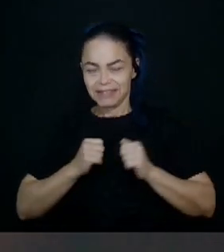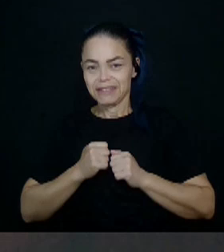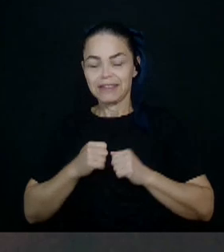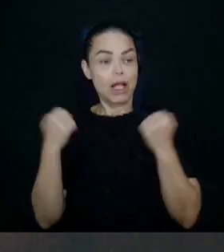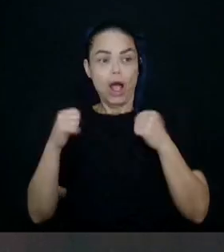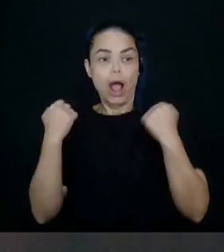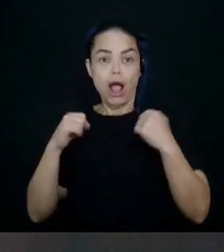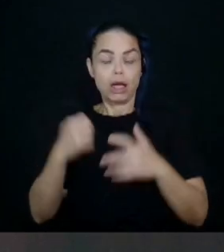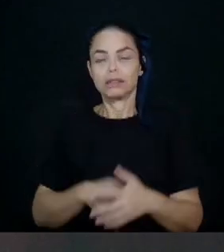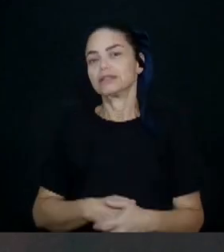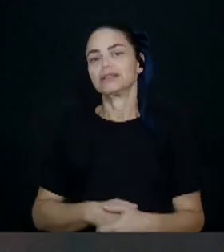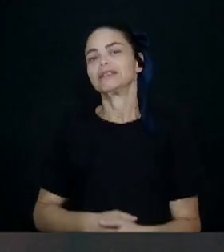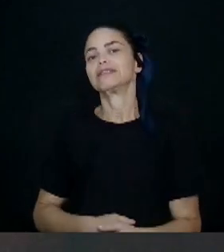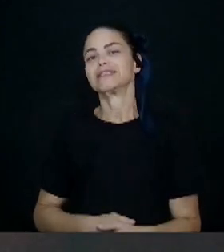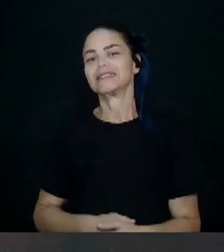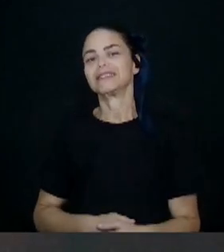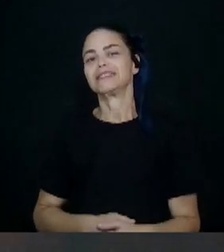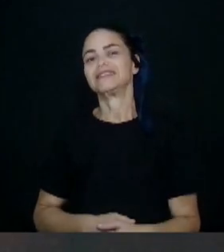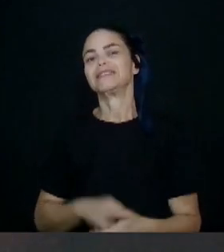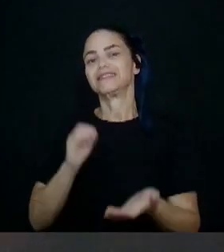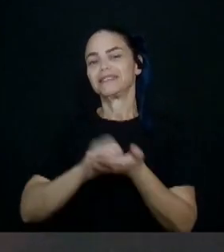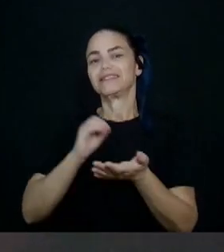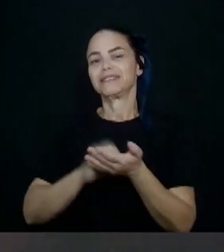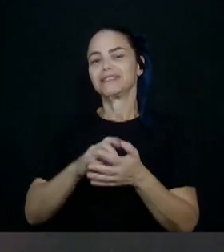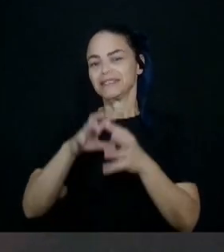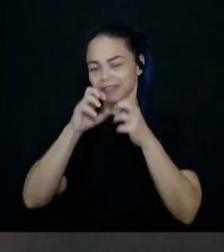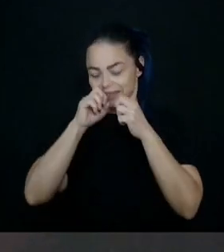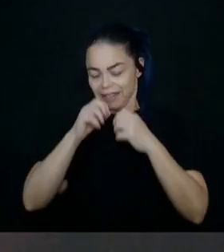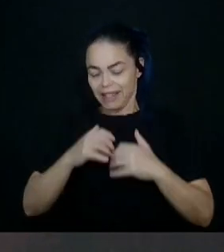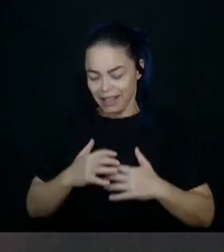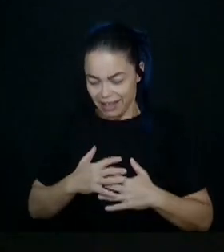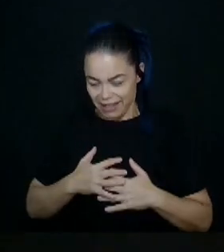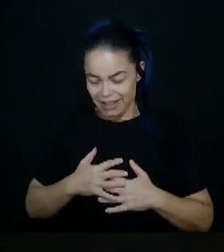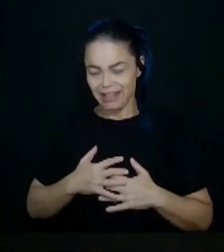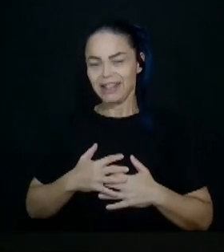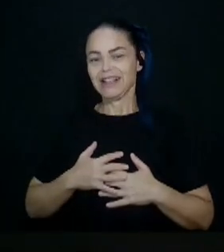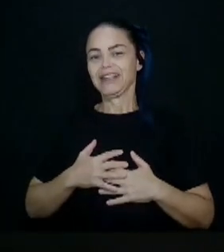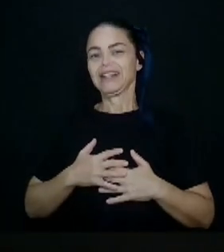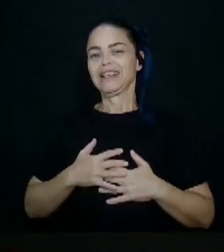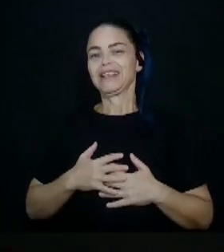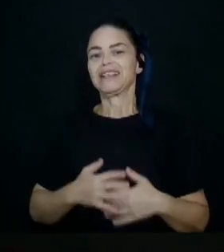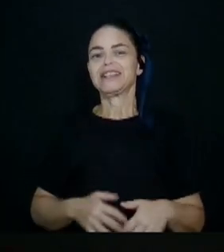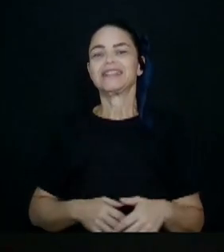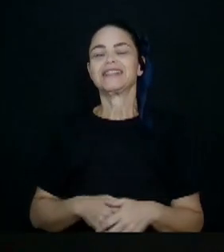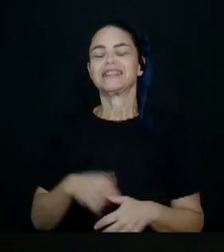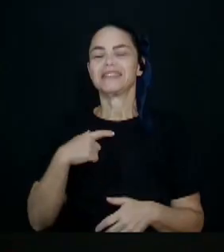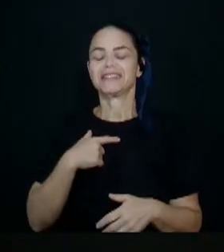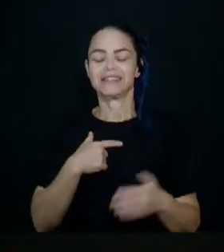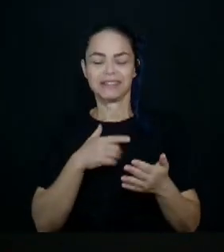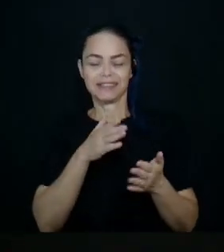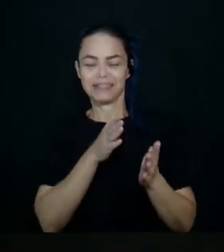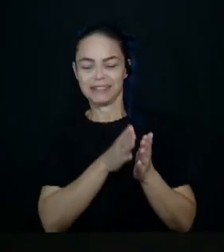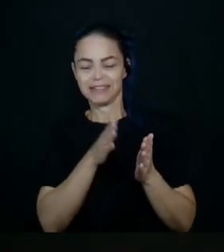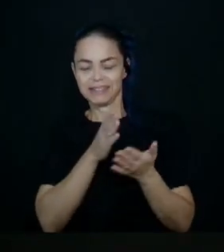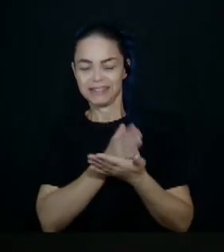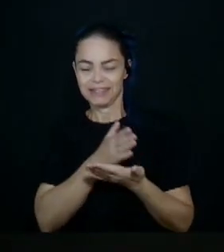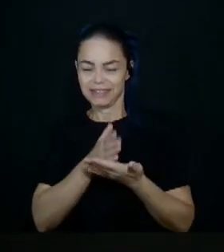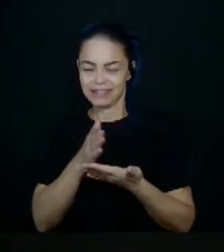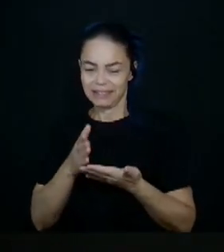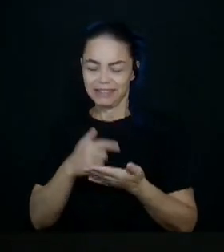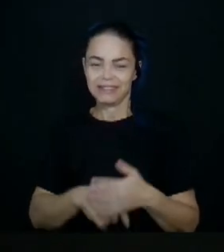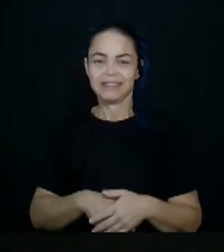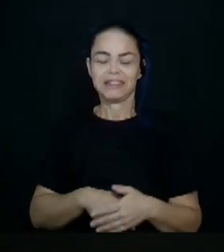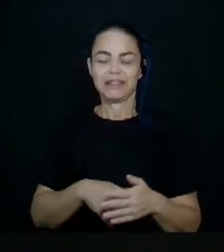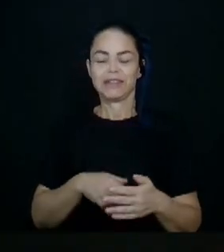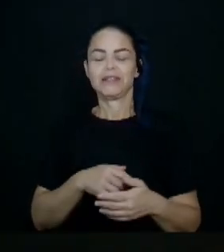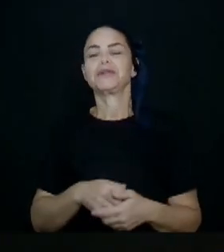instalado. Exato. Falta do quê? Respirar. Respirar. E olha só, temos pausa, né, no trânsito, tem sinal ali para você parar.